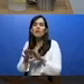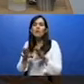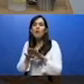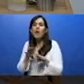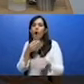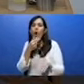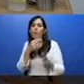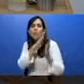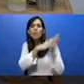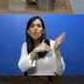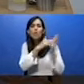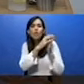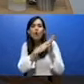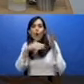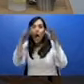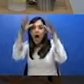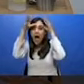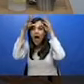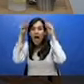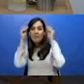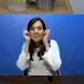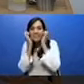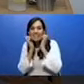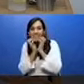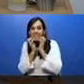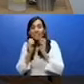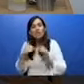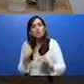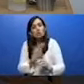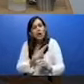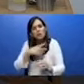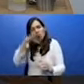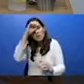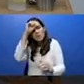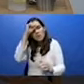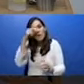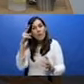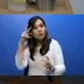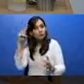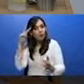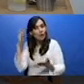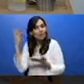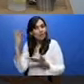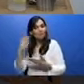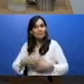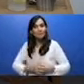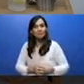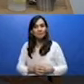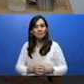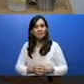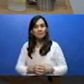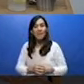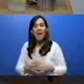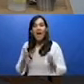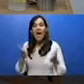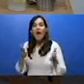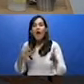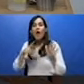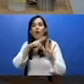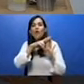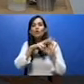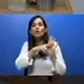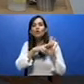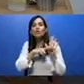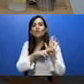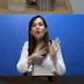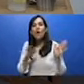da Vinci, aprendemos um pouquinho sobre a história dele, ok? Vamos para a nossa rotina de